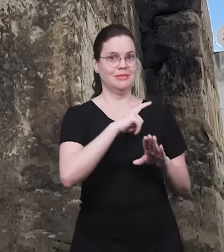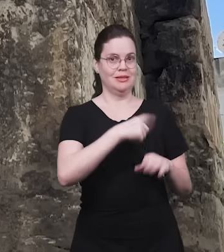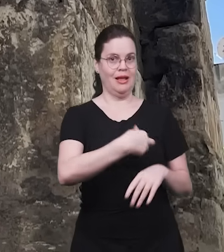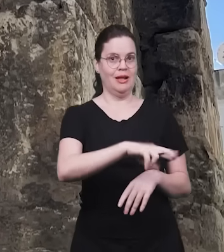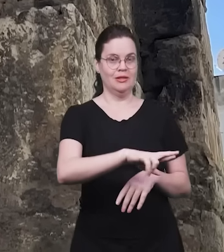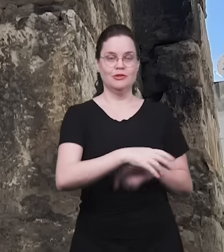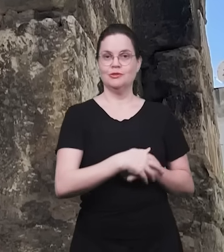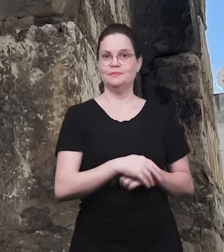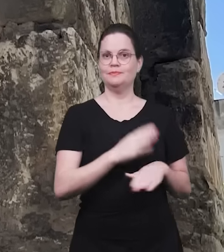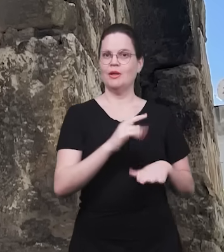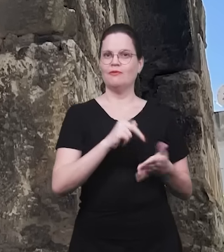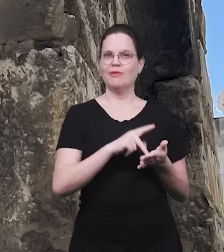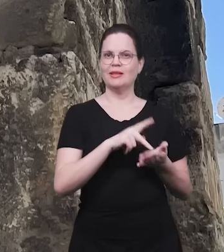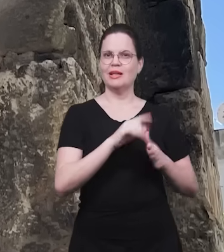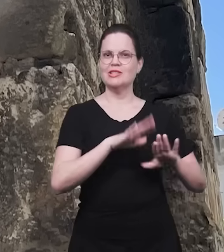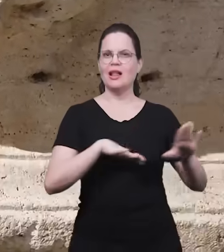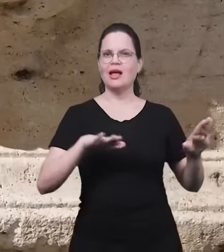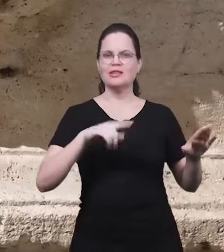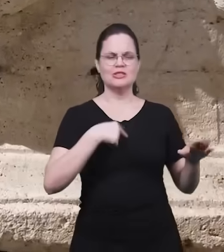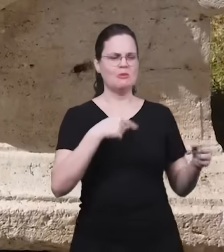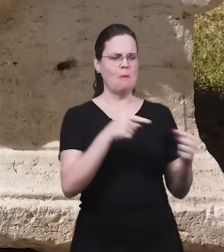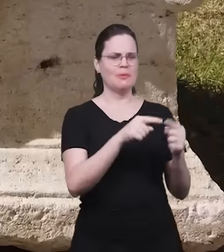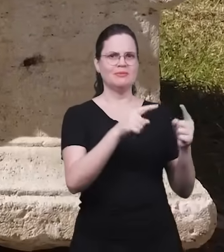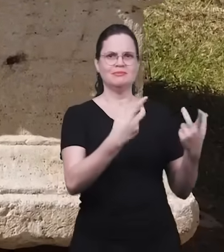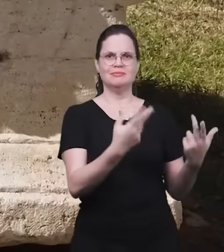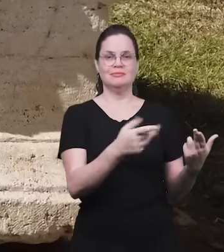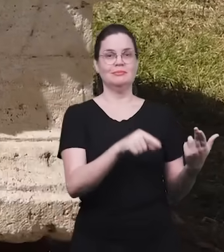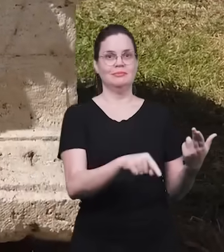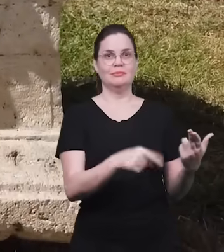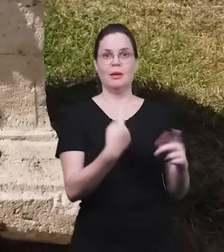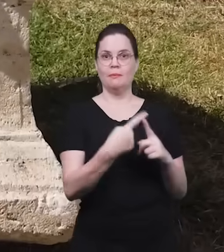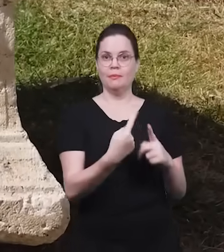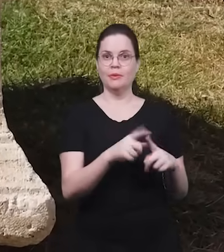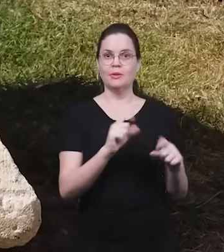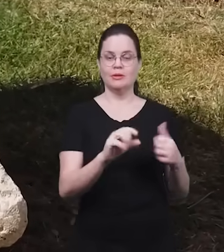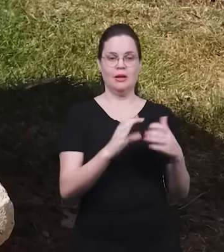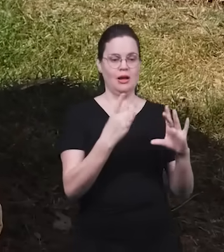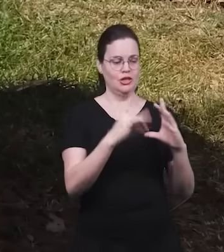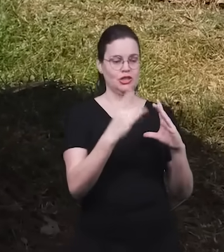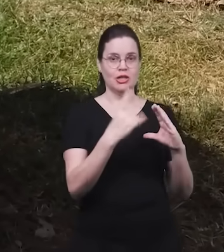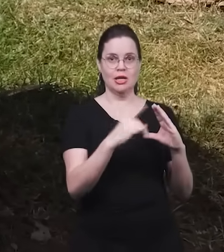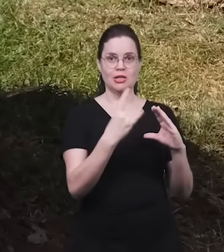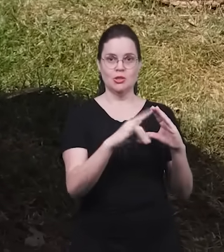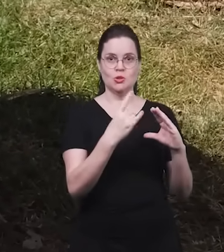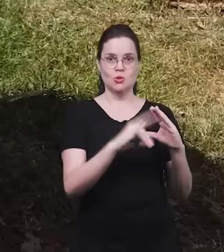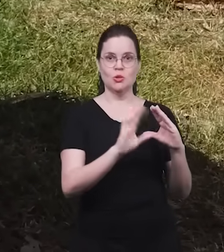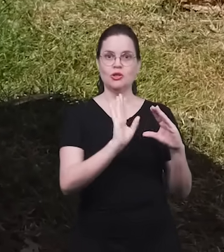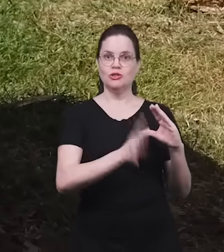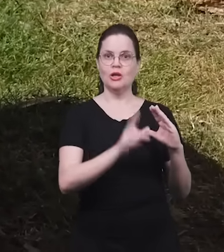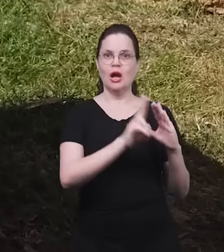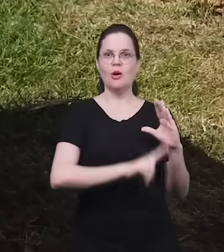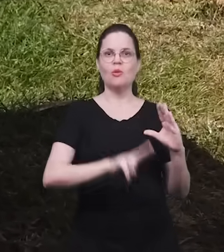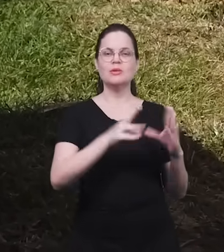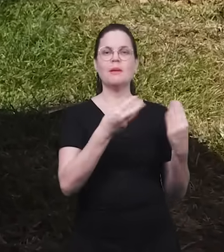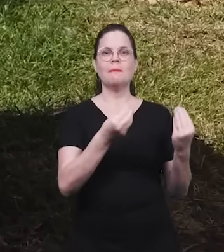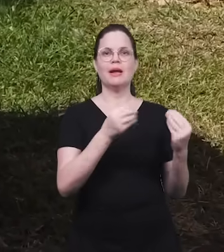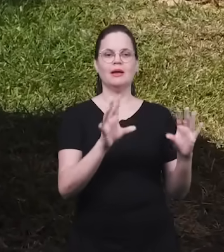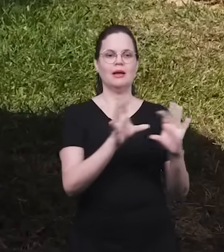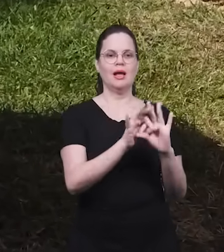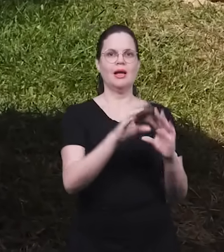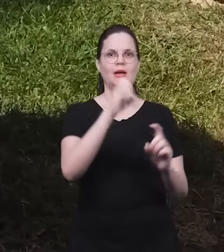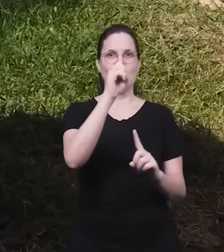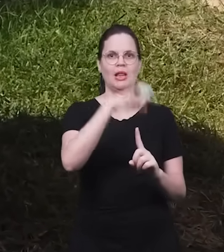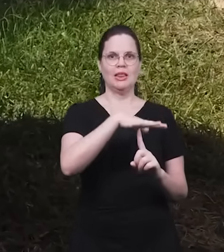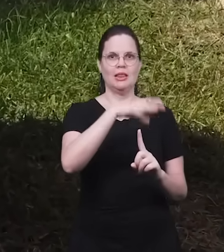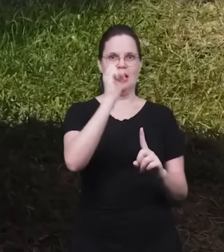verdade relativa, ela se identifica com essa plataforma que o anticristo usa para trabalhar com anátema